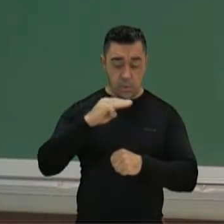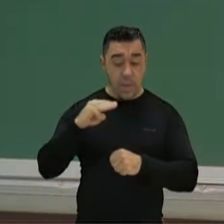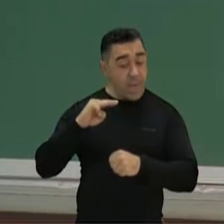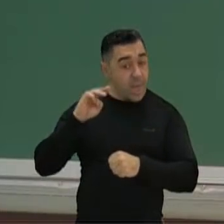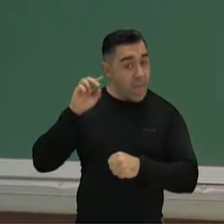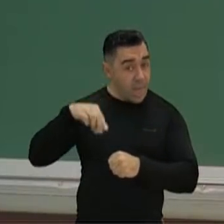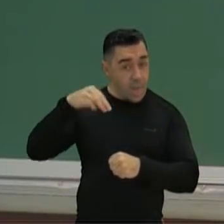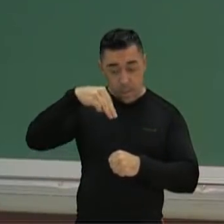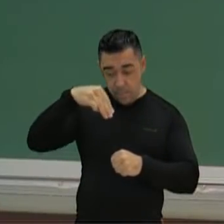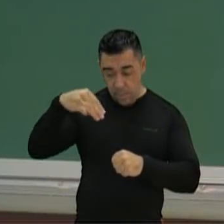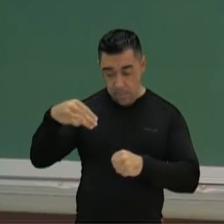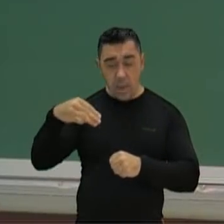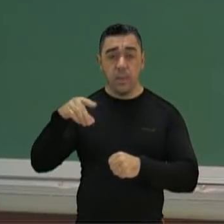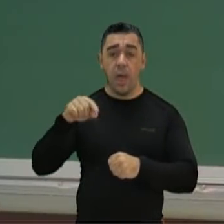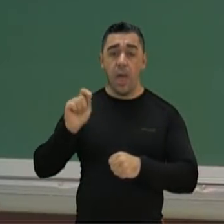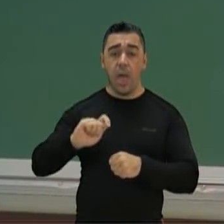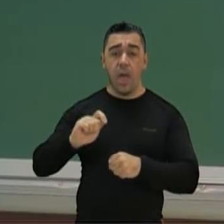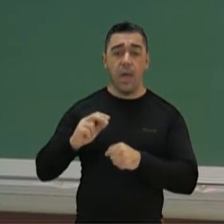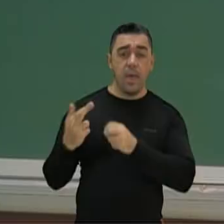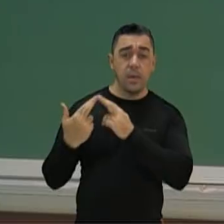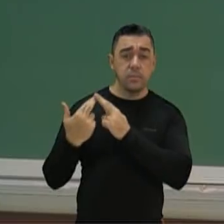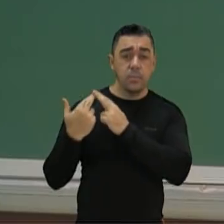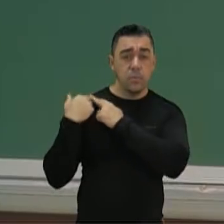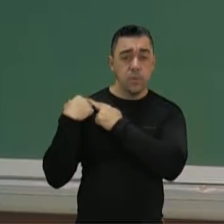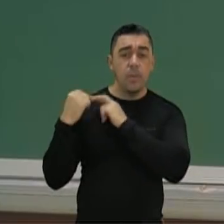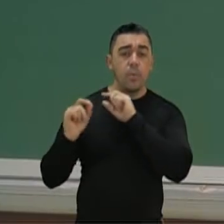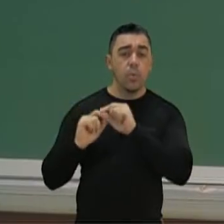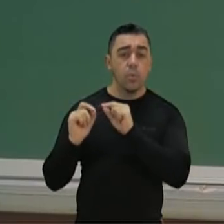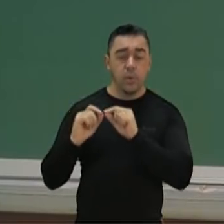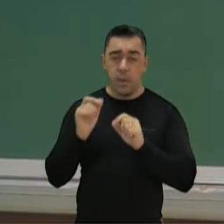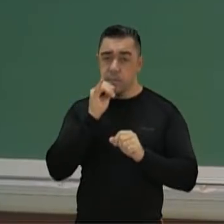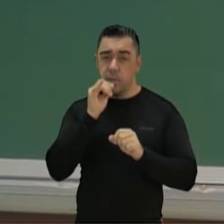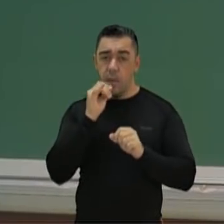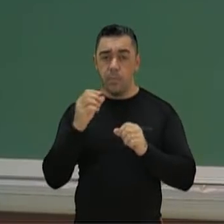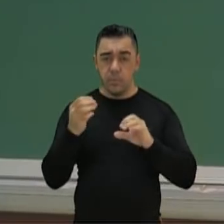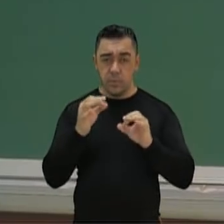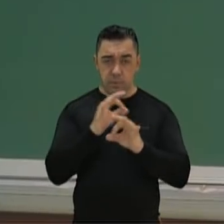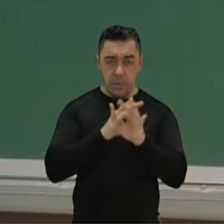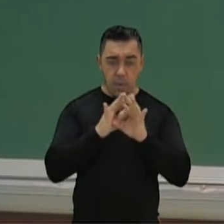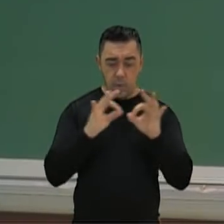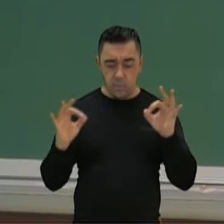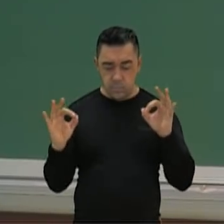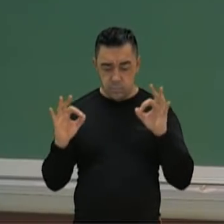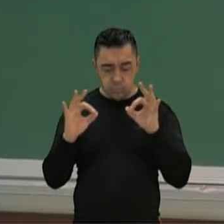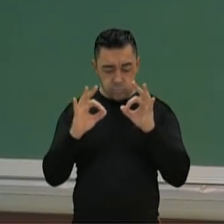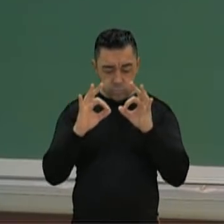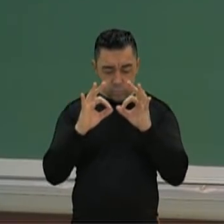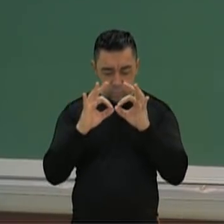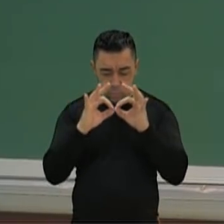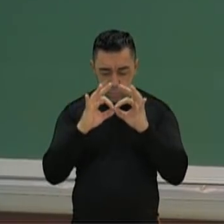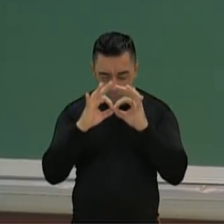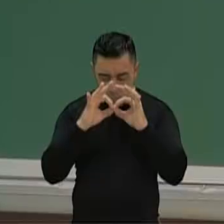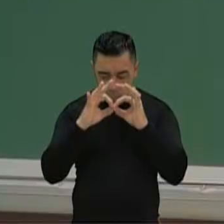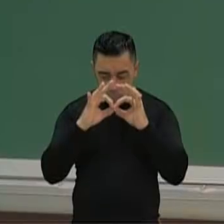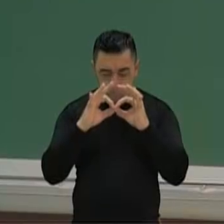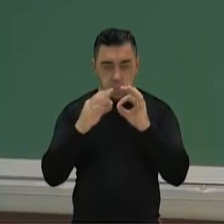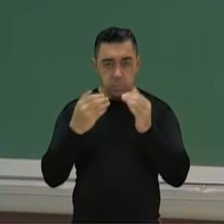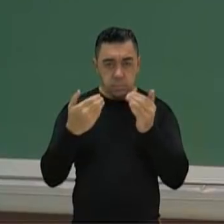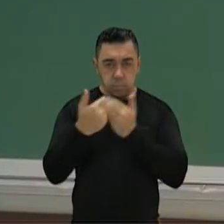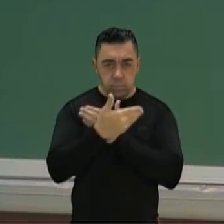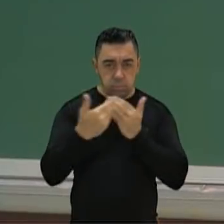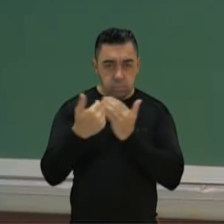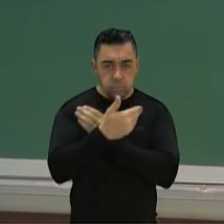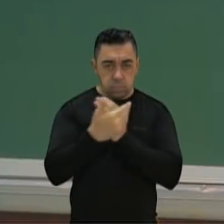trocas de substâncias da célula com o meio externo e do meio externo com as células. Então, ela